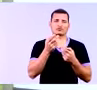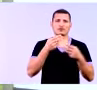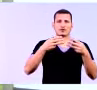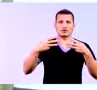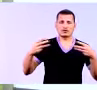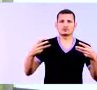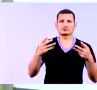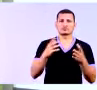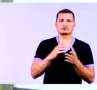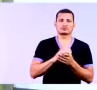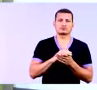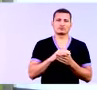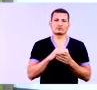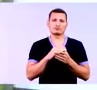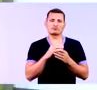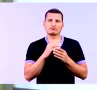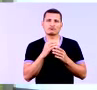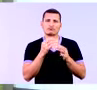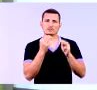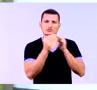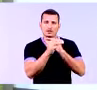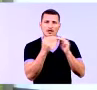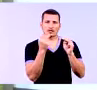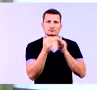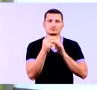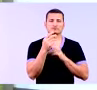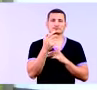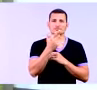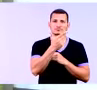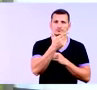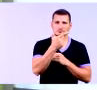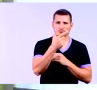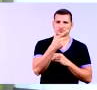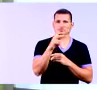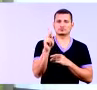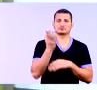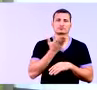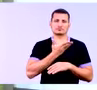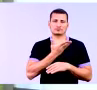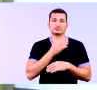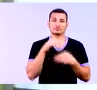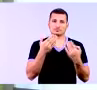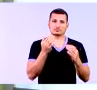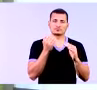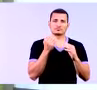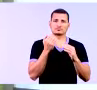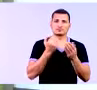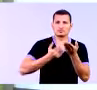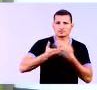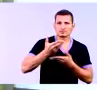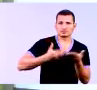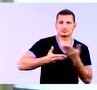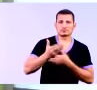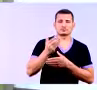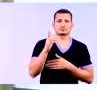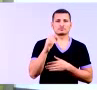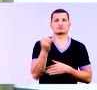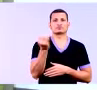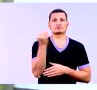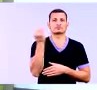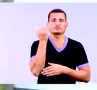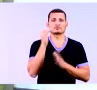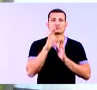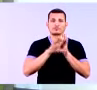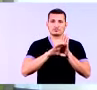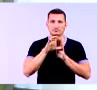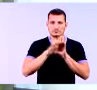twittar, para mandar e receber mensagem para os seus amigos. Então a interação passa a ser essencial. Então o conceito